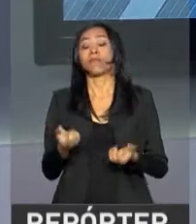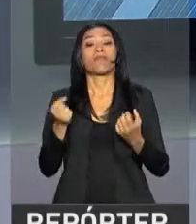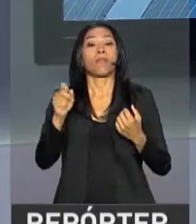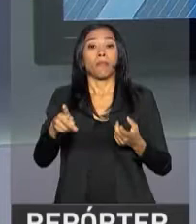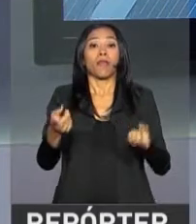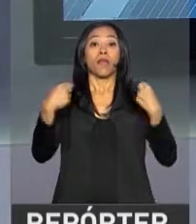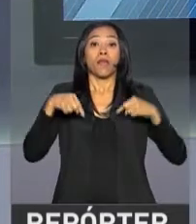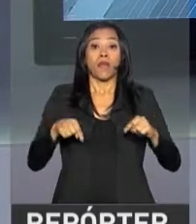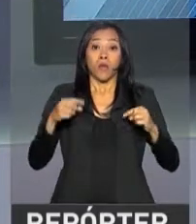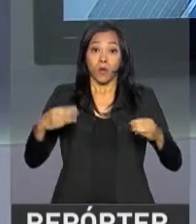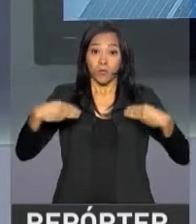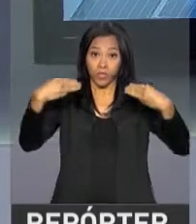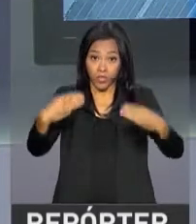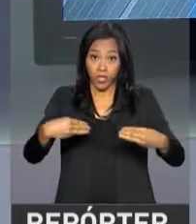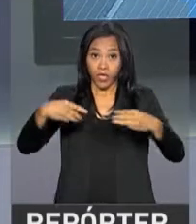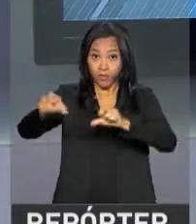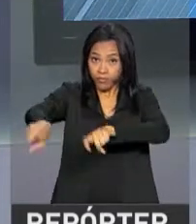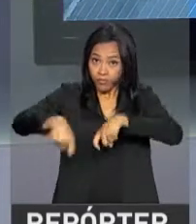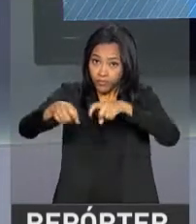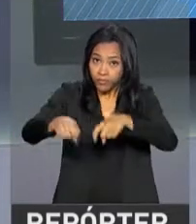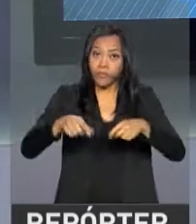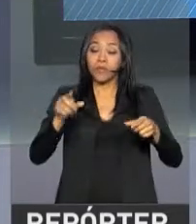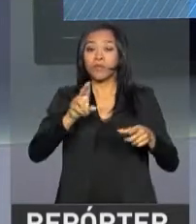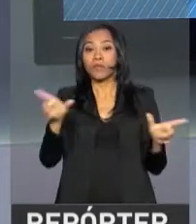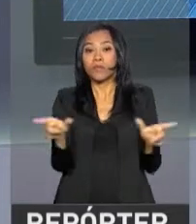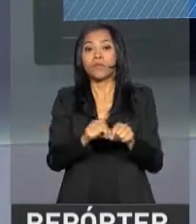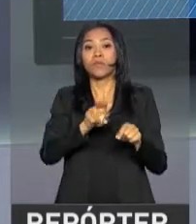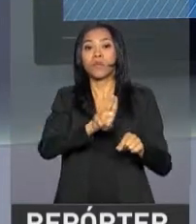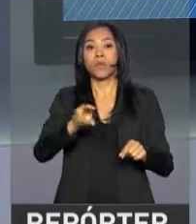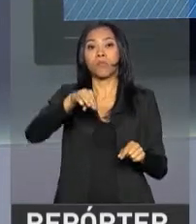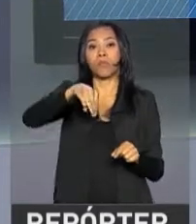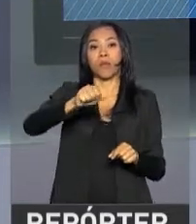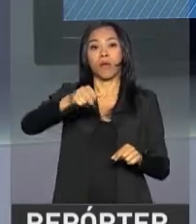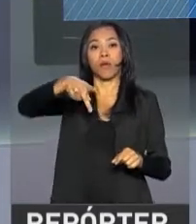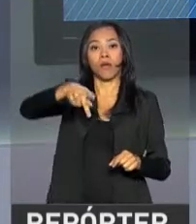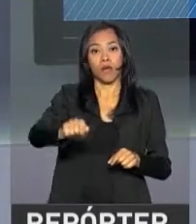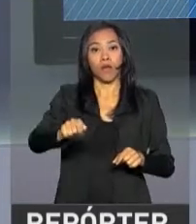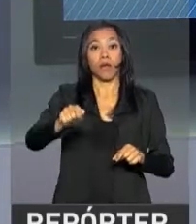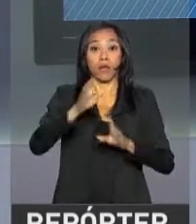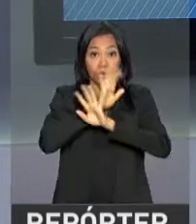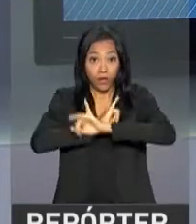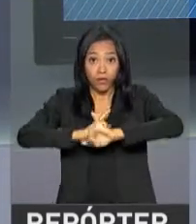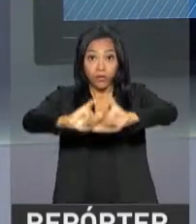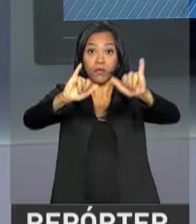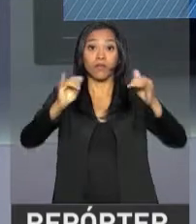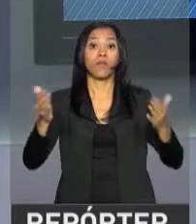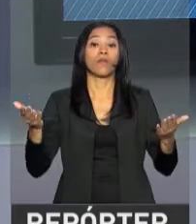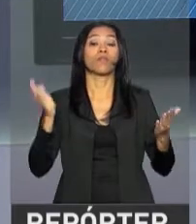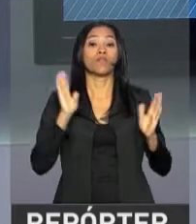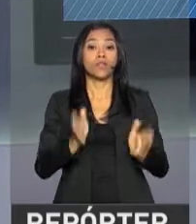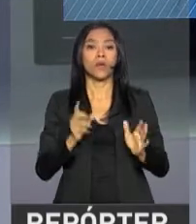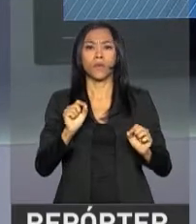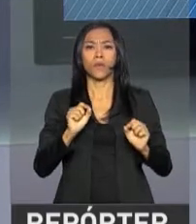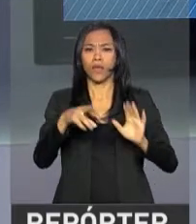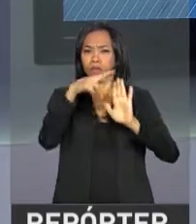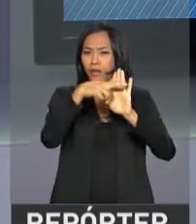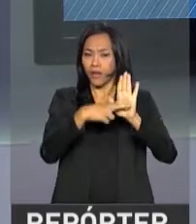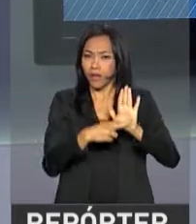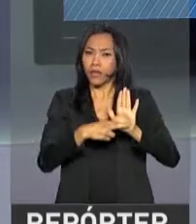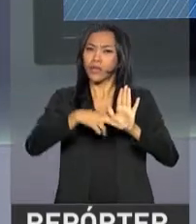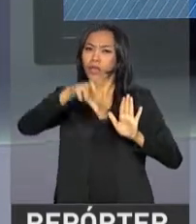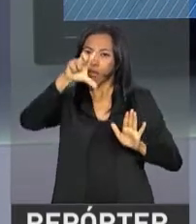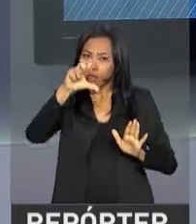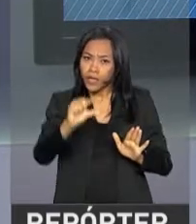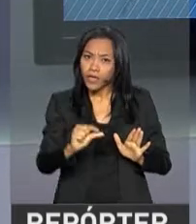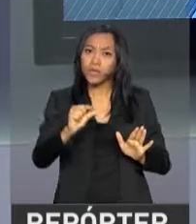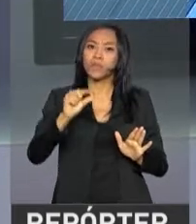da agricultura pecuária e abastecimento divulgou hoje no diário oficial da união a norma que autoriza a redução da dose da vacina